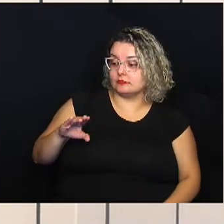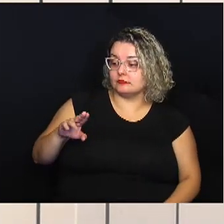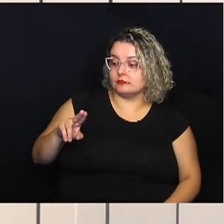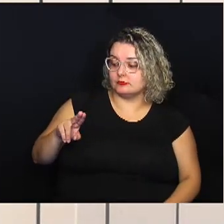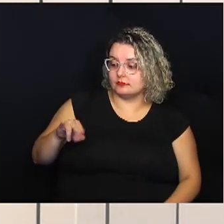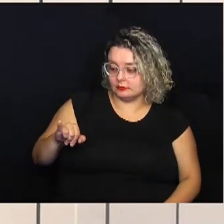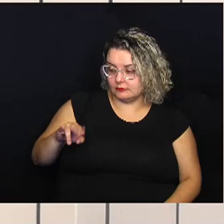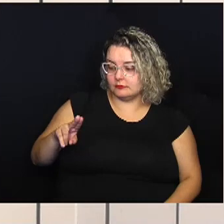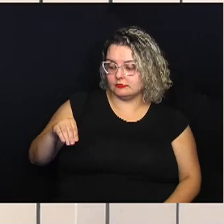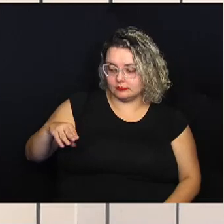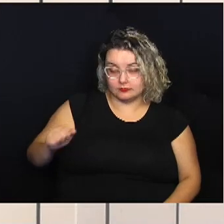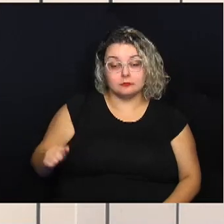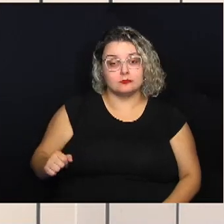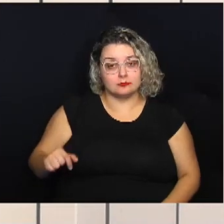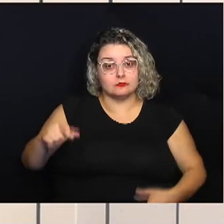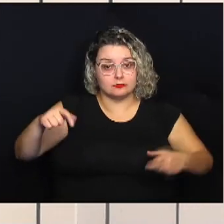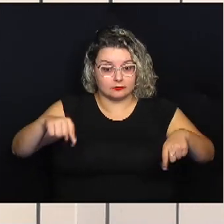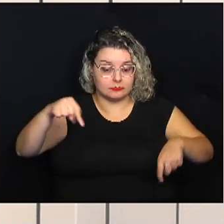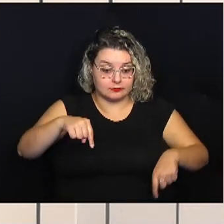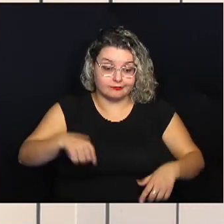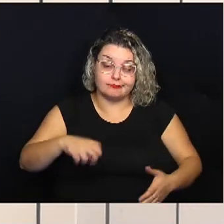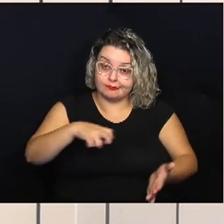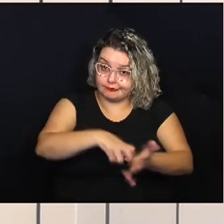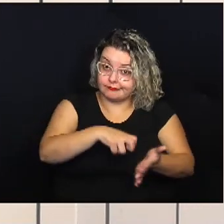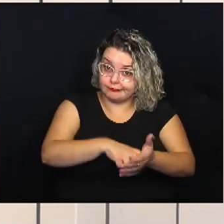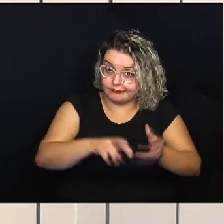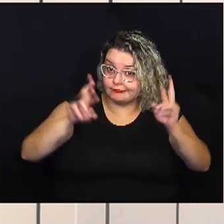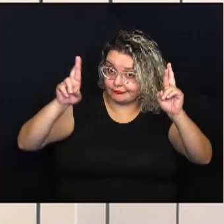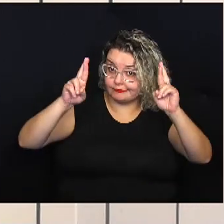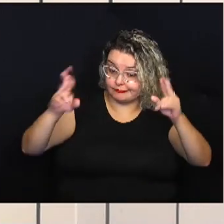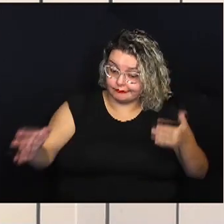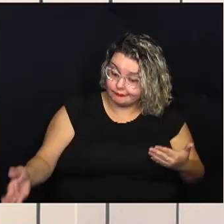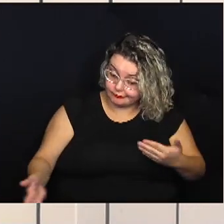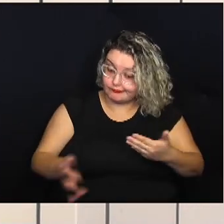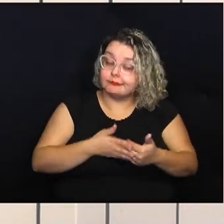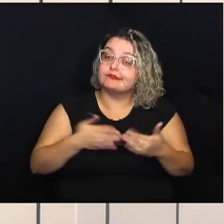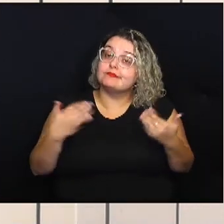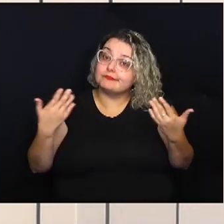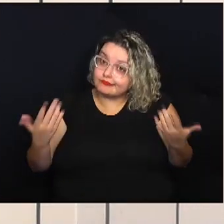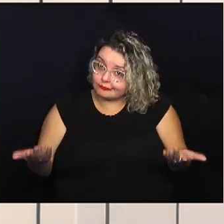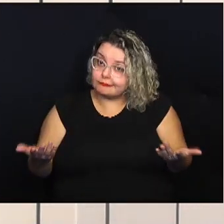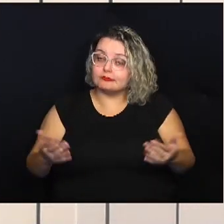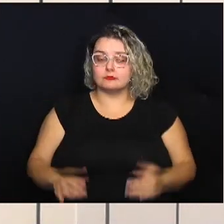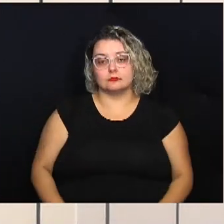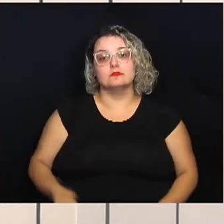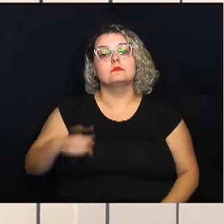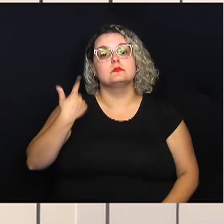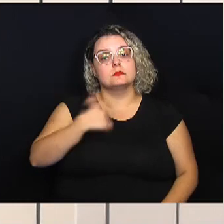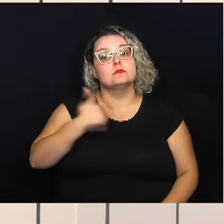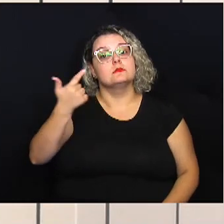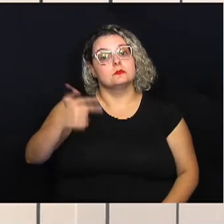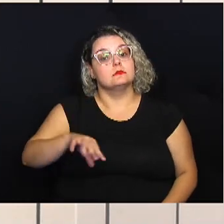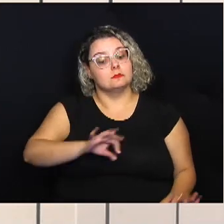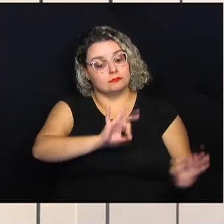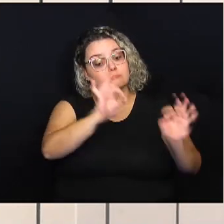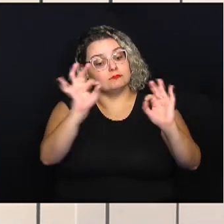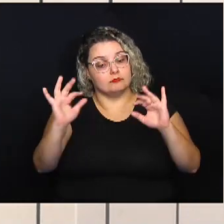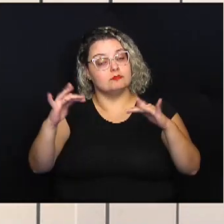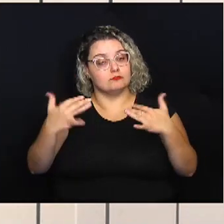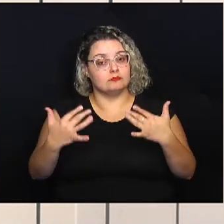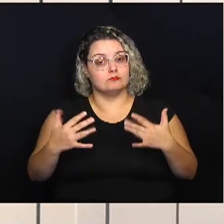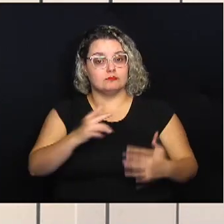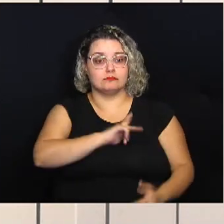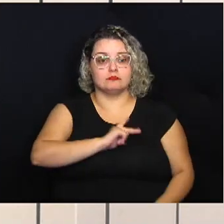Moisés Lucarelli, por conta de uma punição, portões fechados. A gente vai seguir acompanhando aí a situação da Ponte.